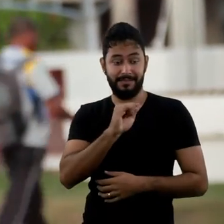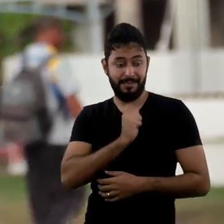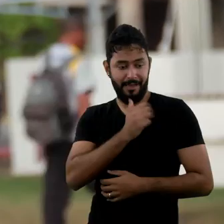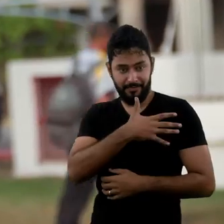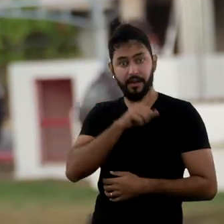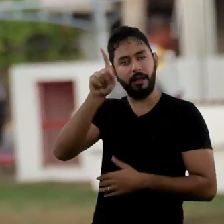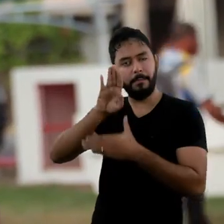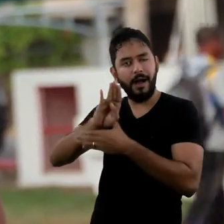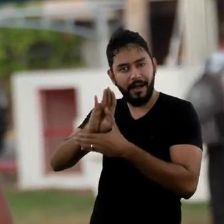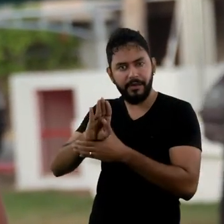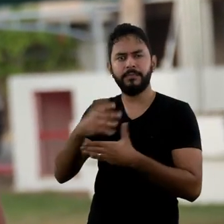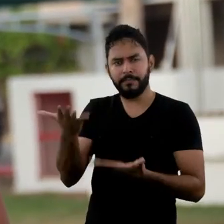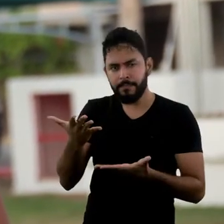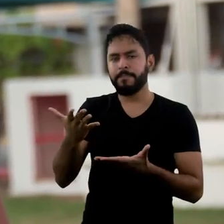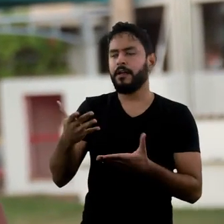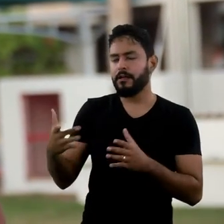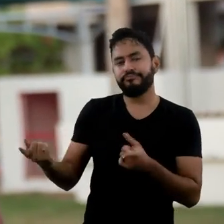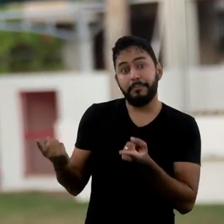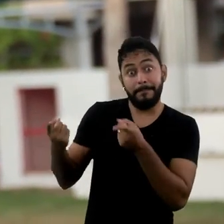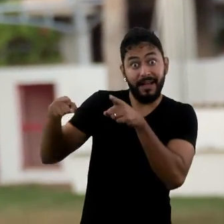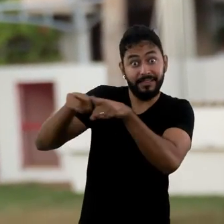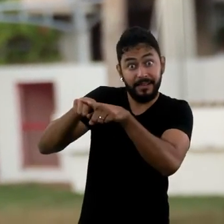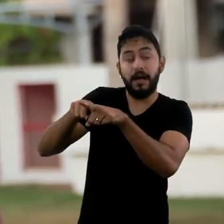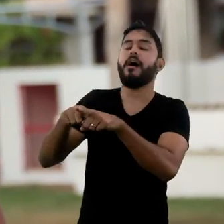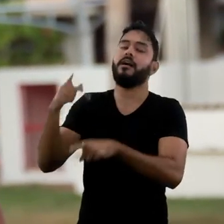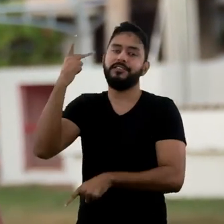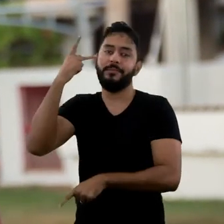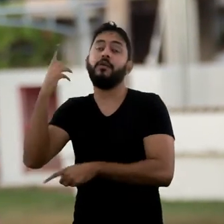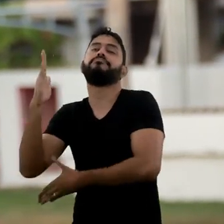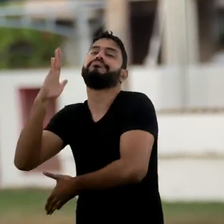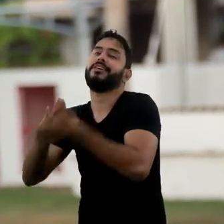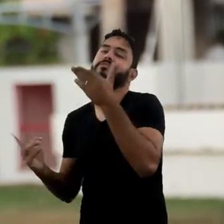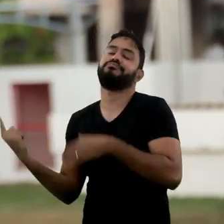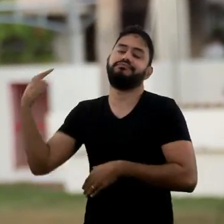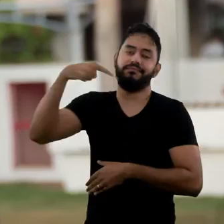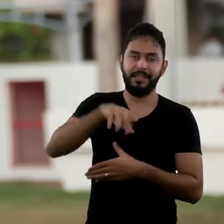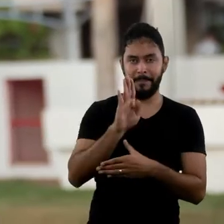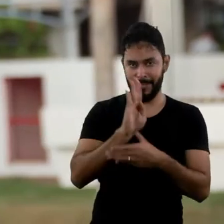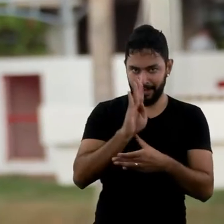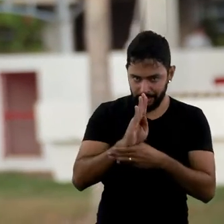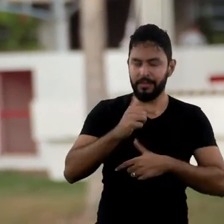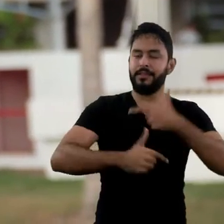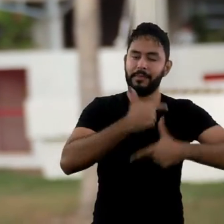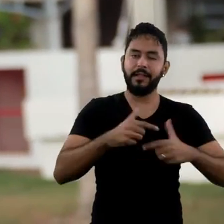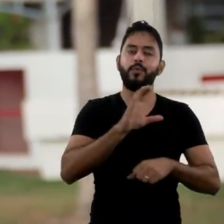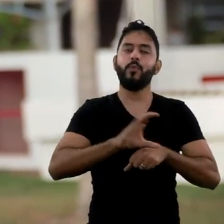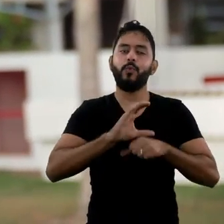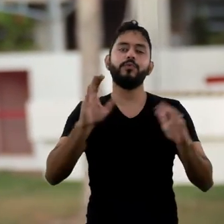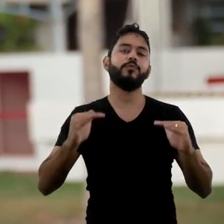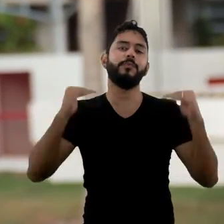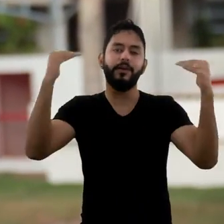Barreiros, e num acordo de cooperação eu tive a oportunidade de vir trabalhar no curso de superior de